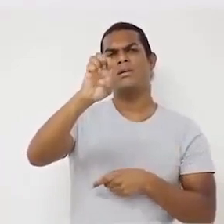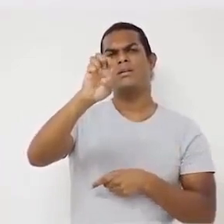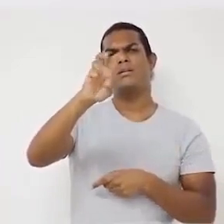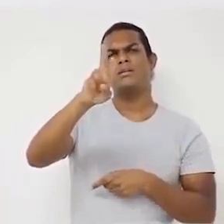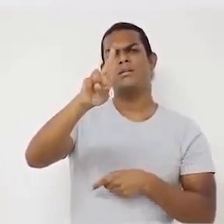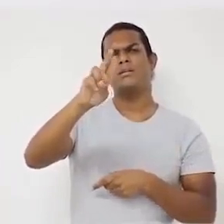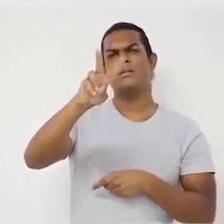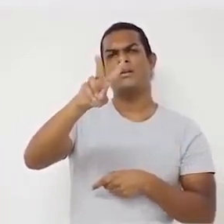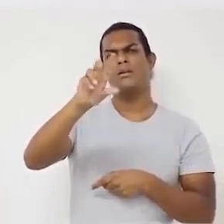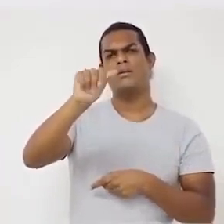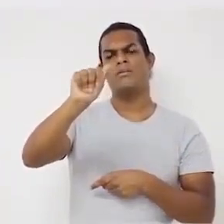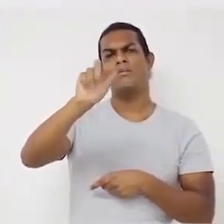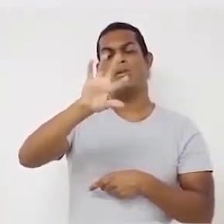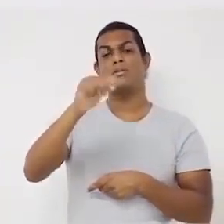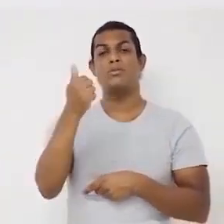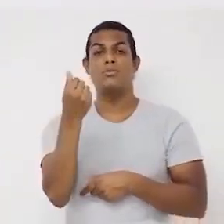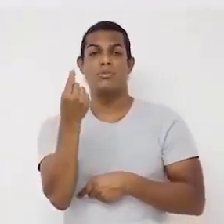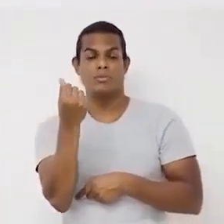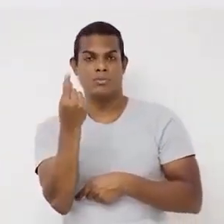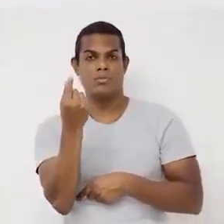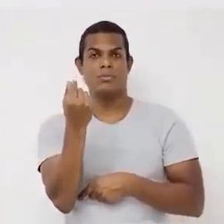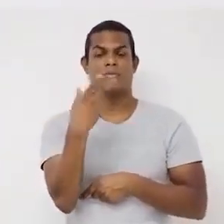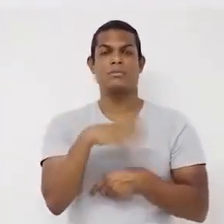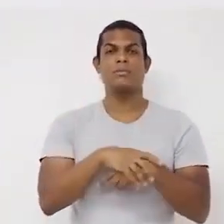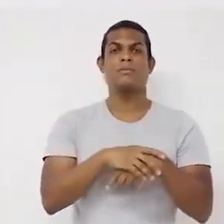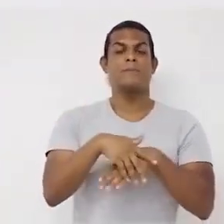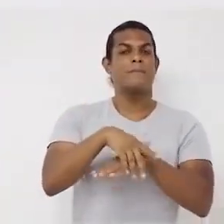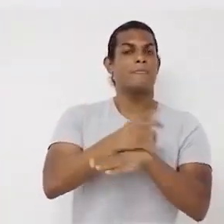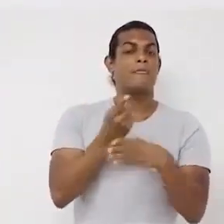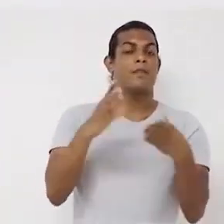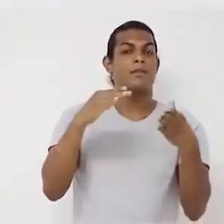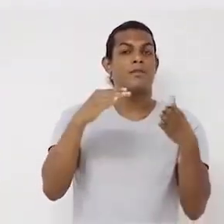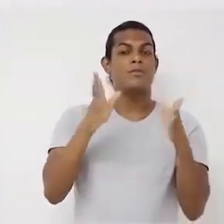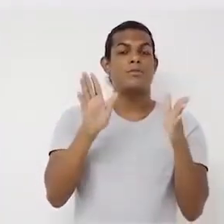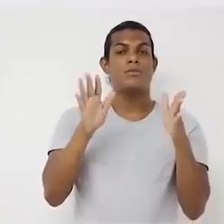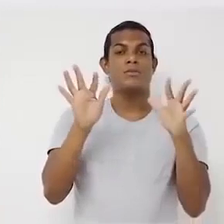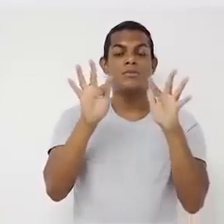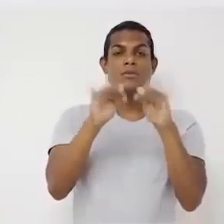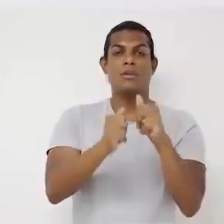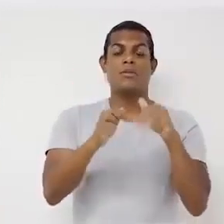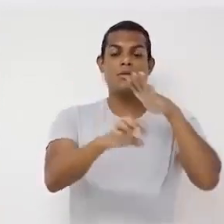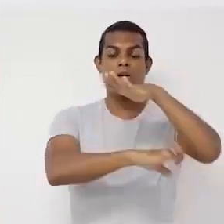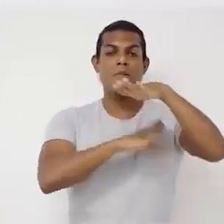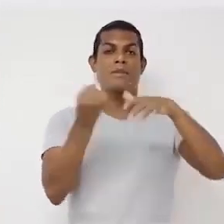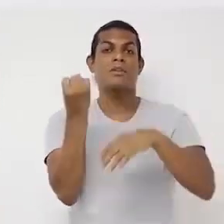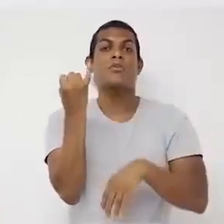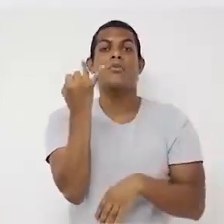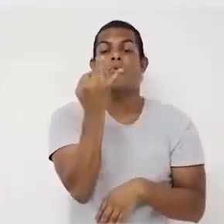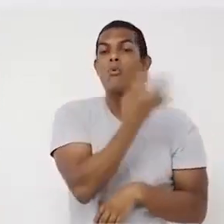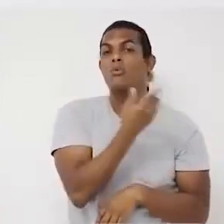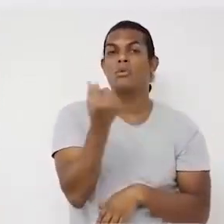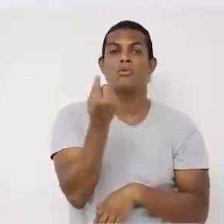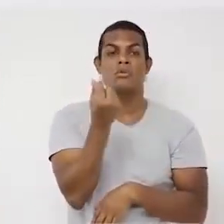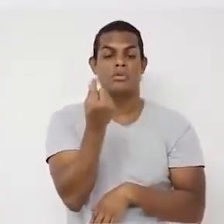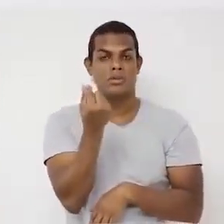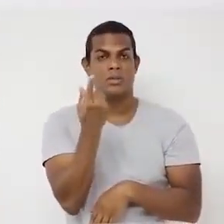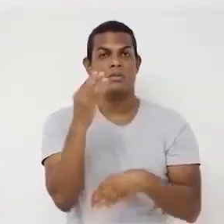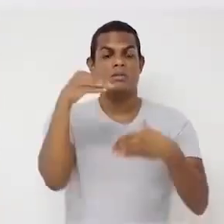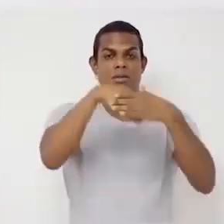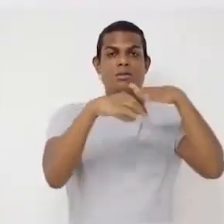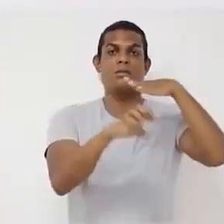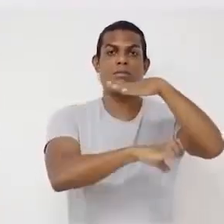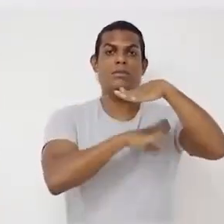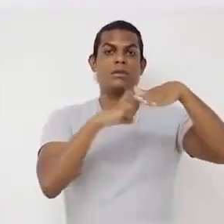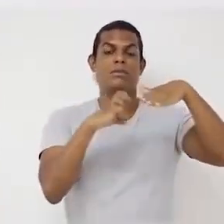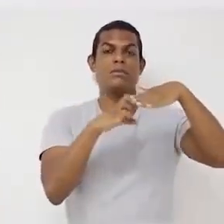seu lucro, esse lucro é transferido uma parte para reinvestimento no negócio da empresa, fica no